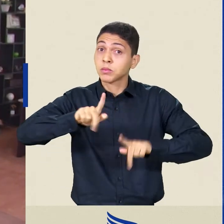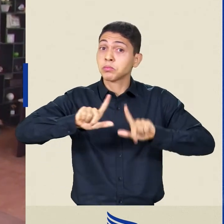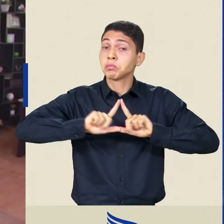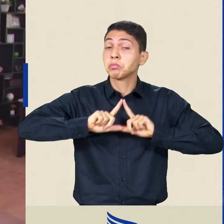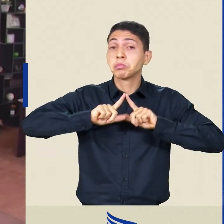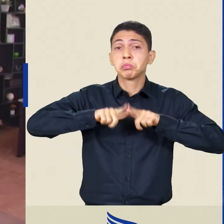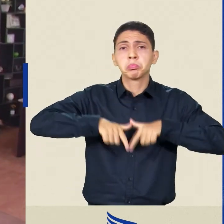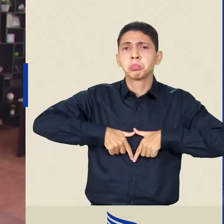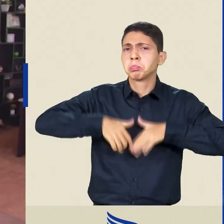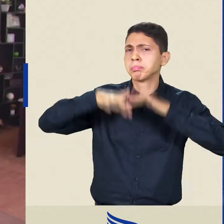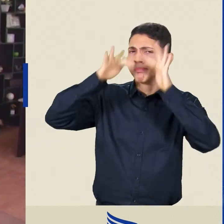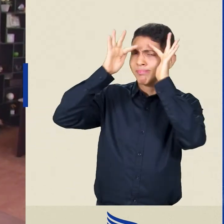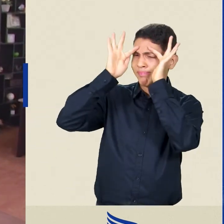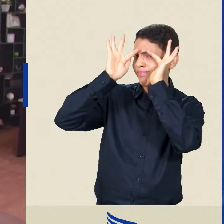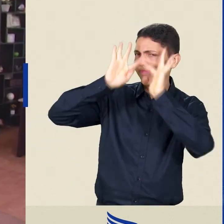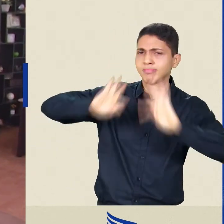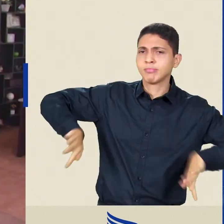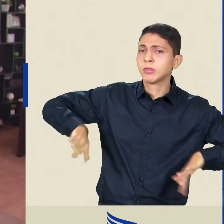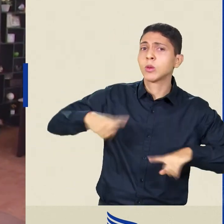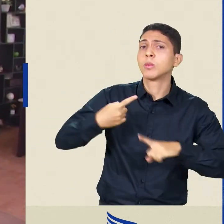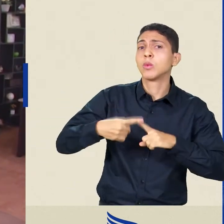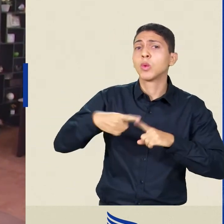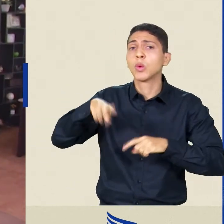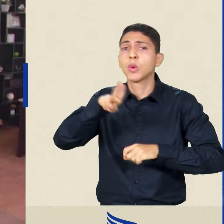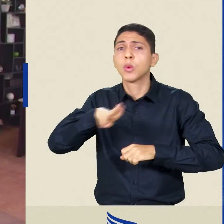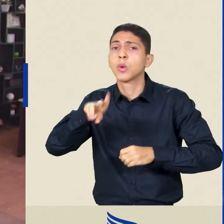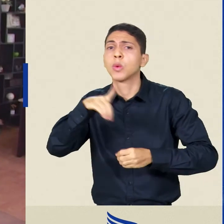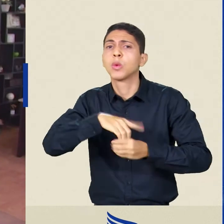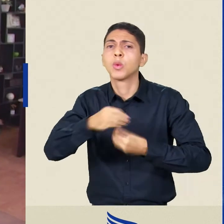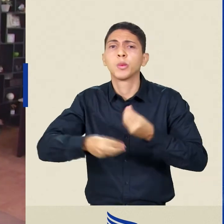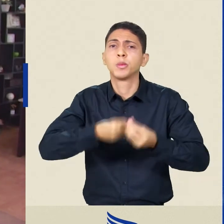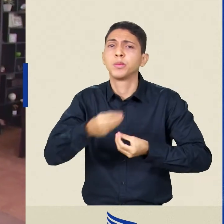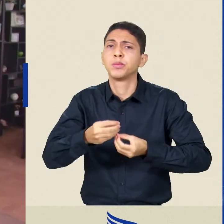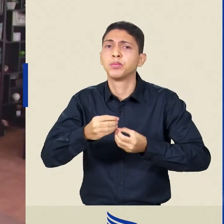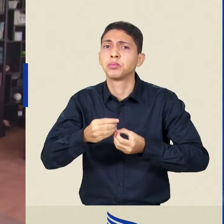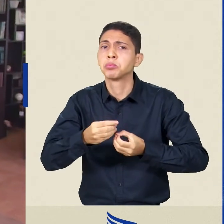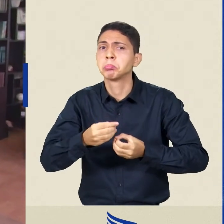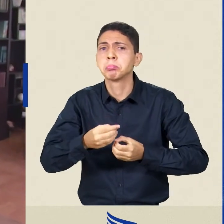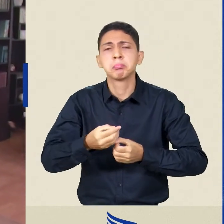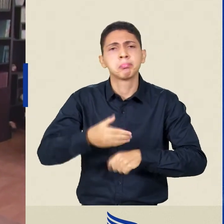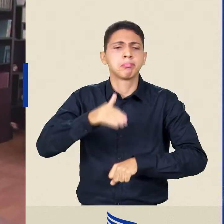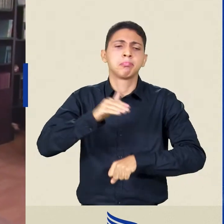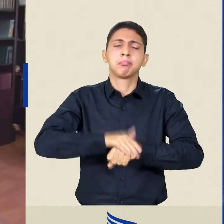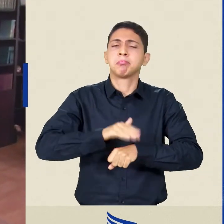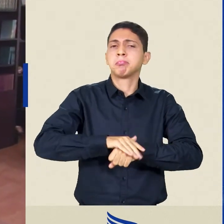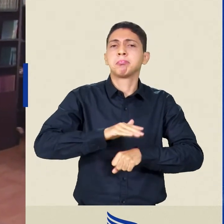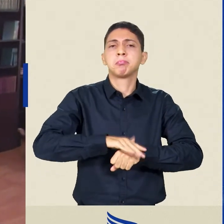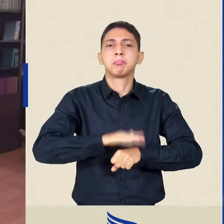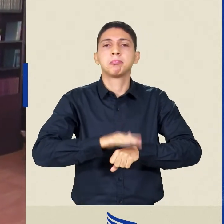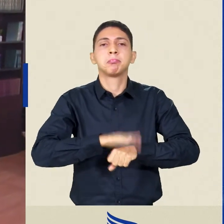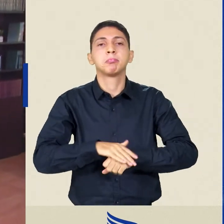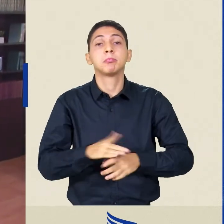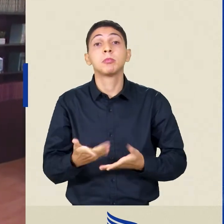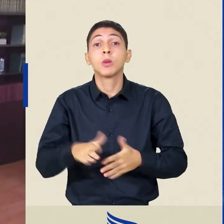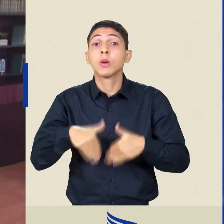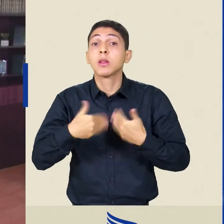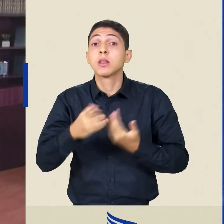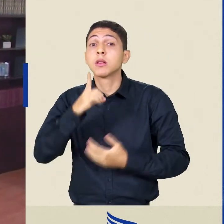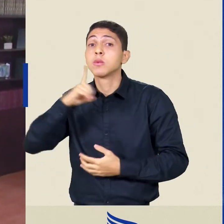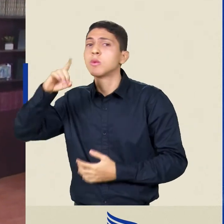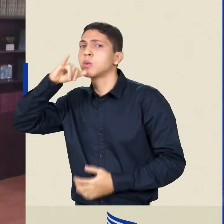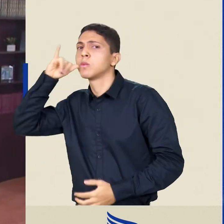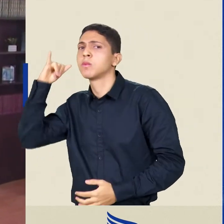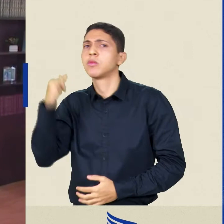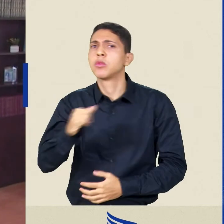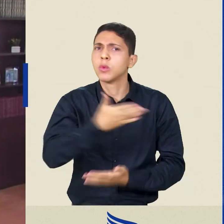infiel. Utilizavam o dízimo para o seu próprio benefício. Então Deus disse que eles o estavam roubando e que